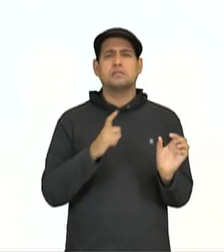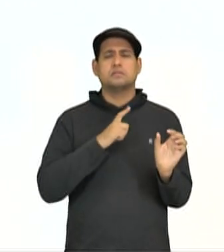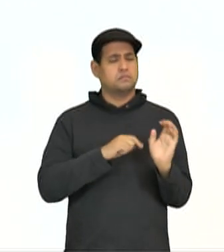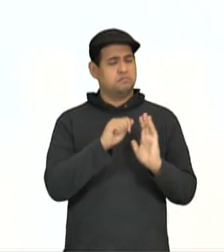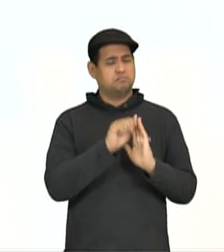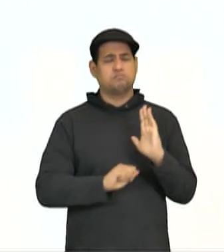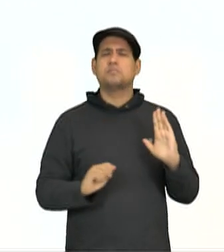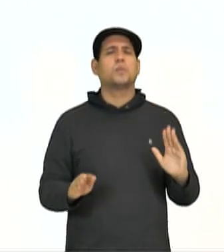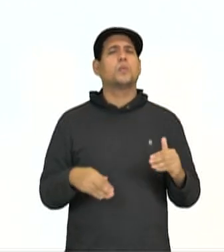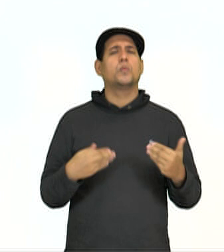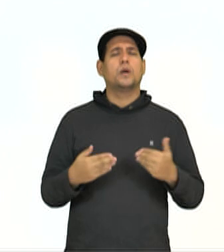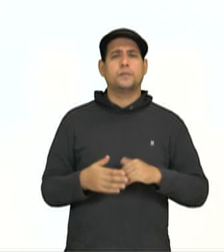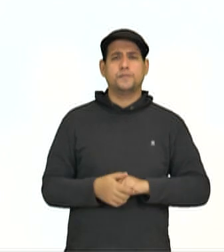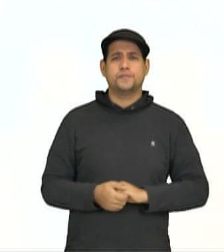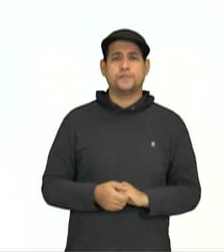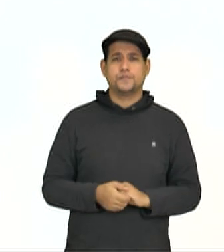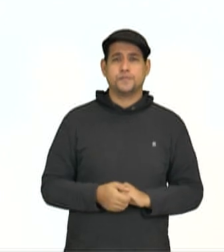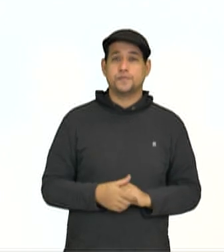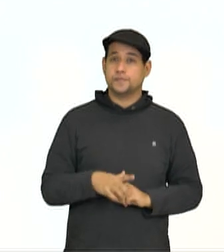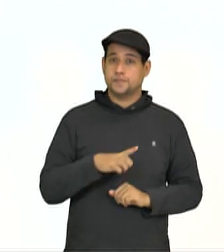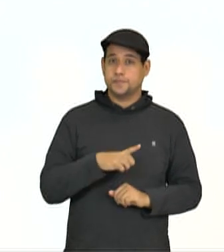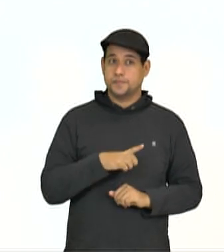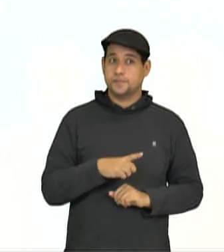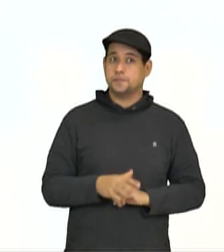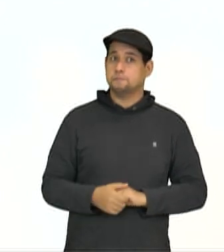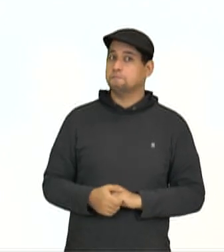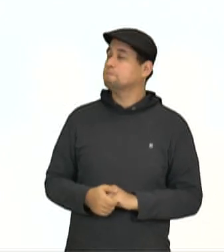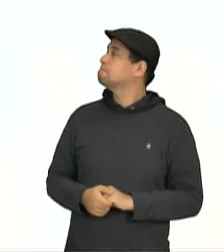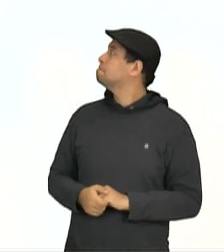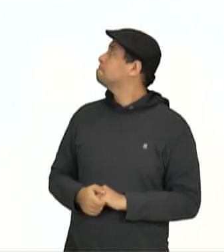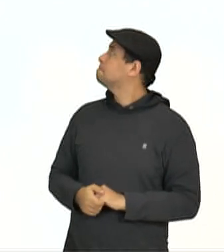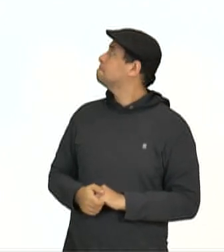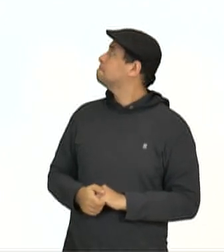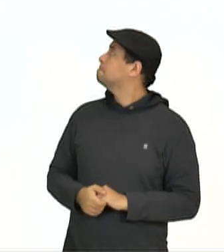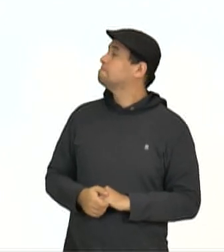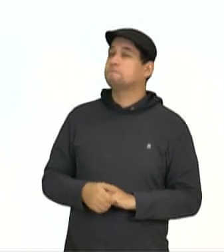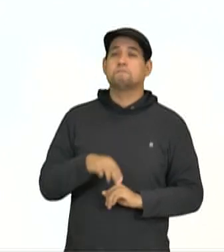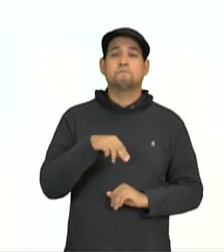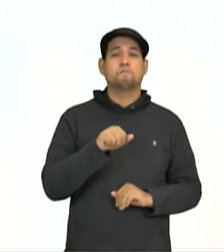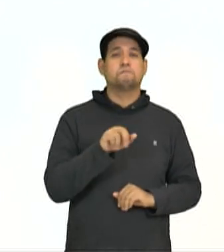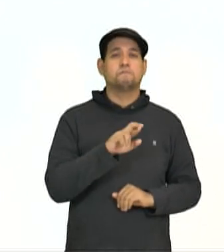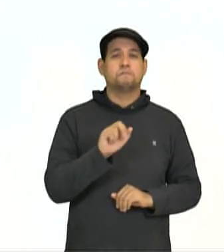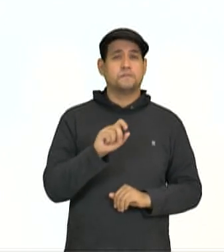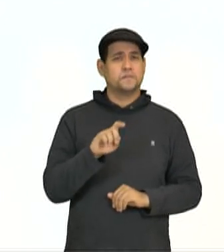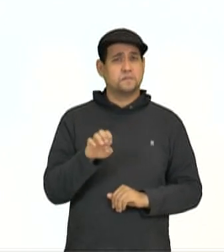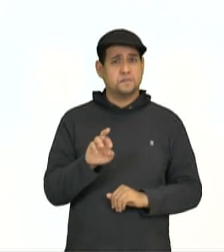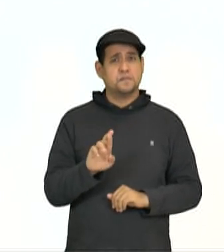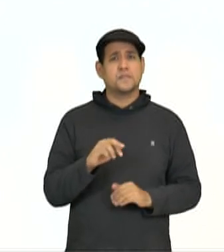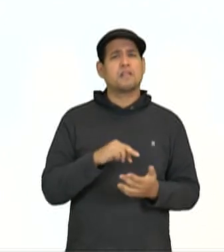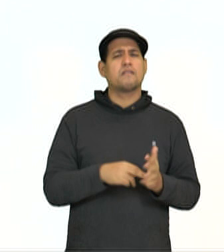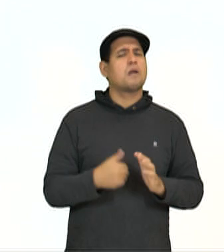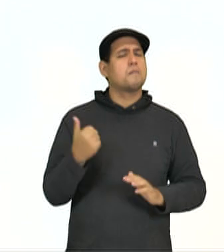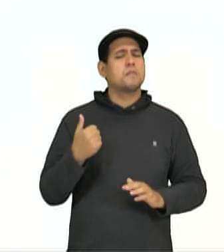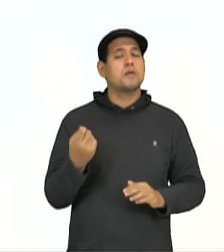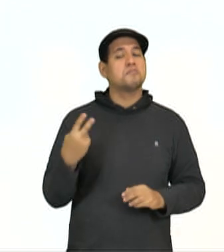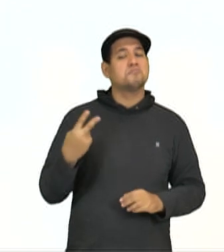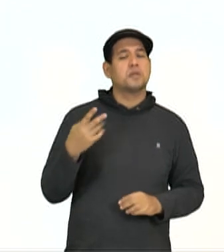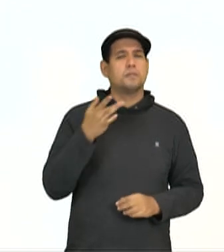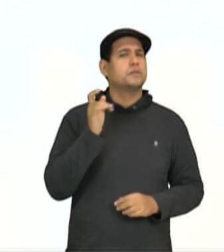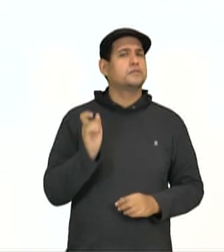texto? Nós temos aqui narrator, o narrador, que sempre pode ser em primeira ou terceira pessoa, né? Pode